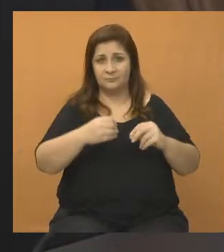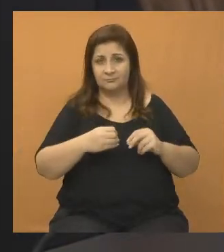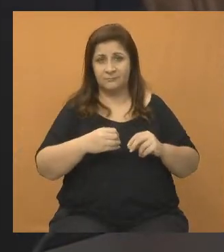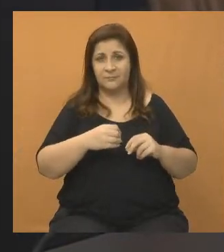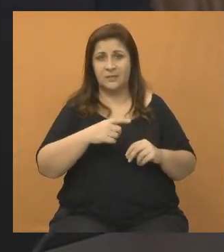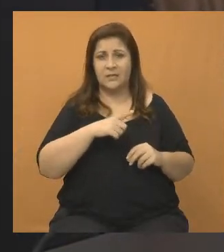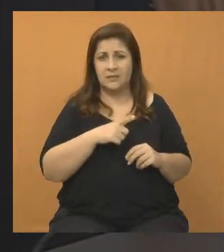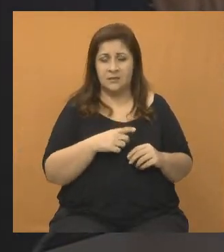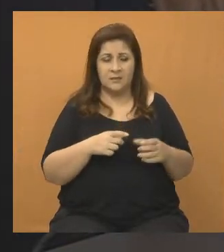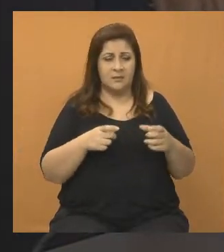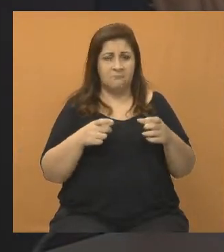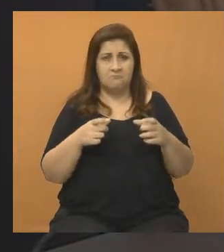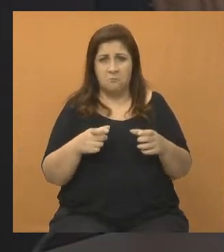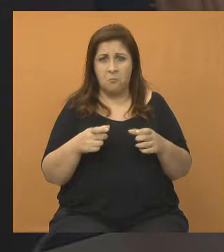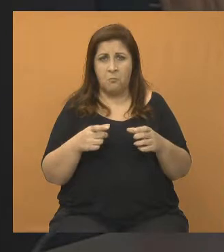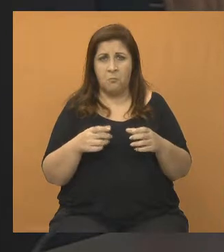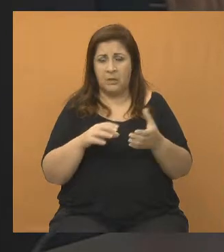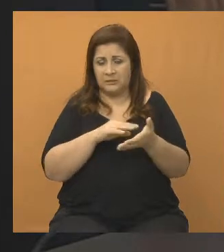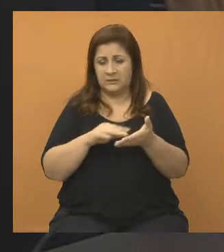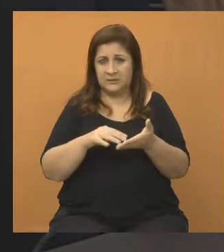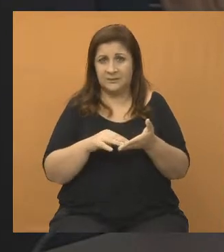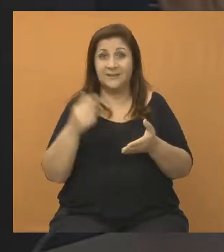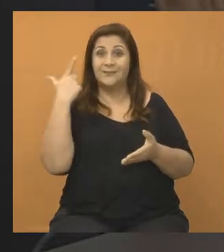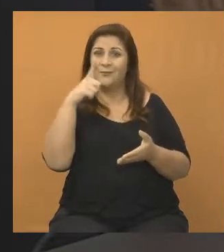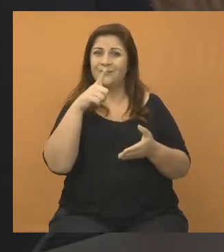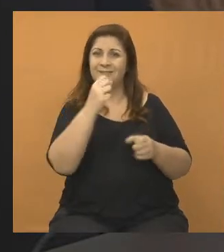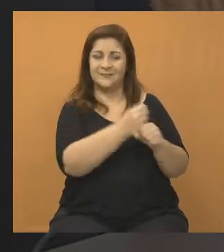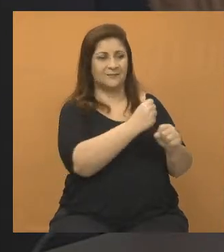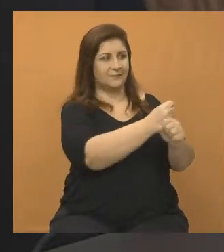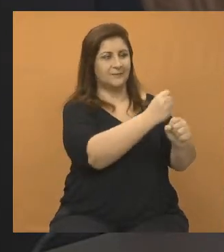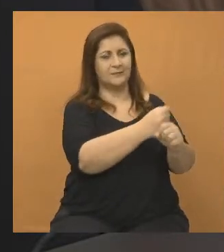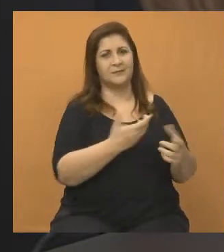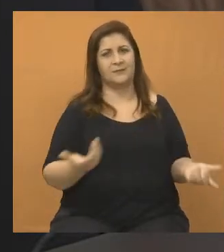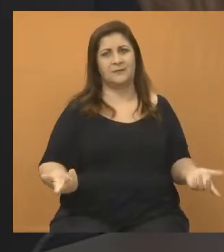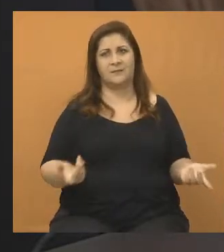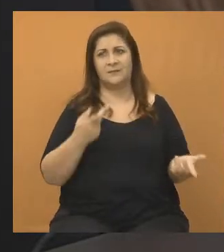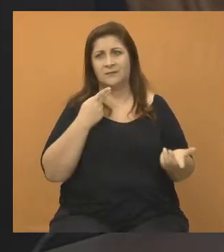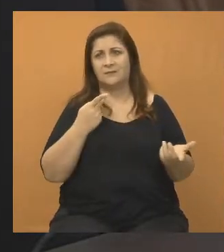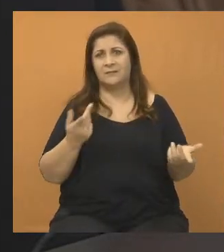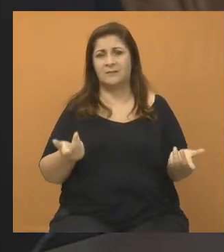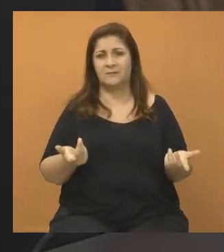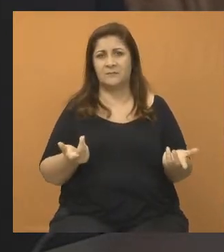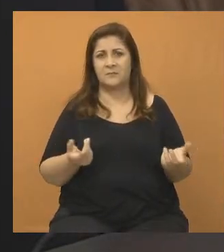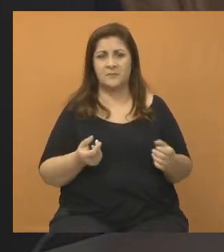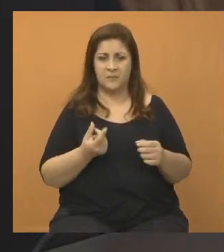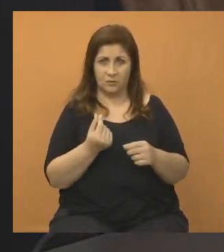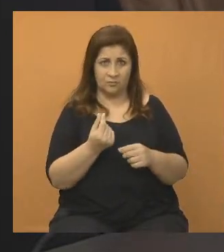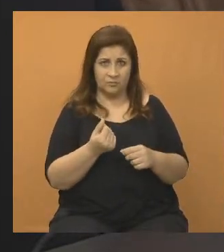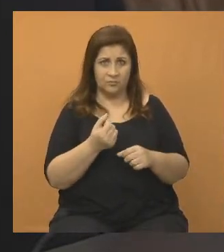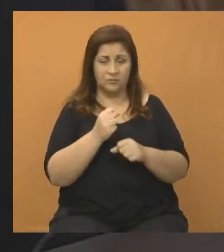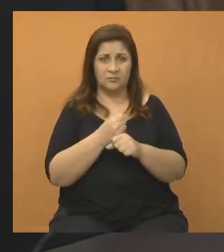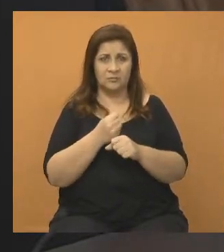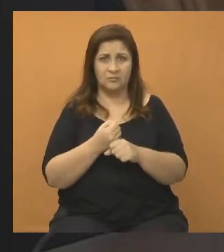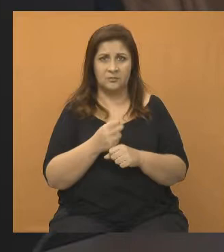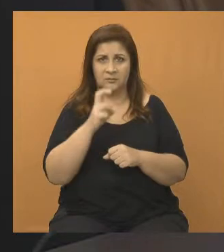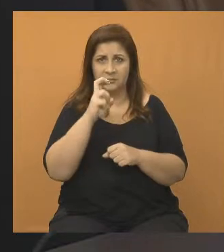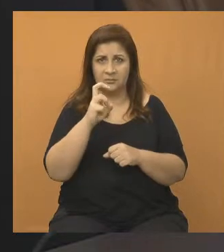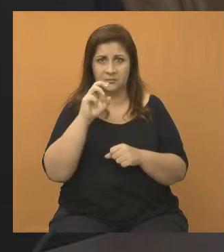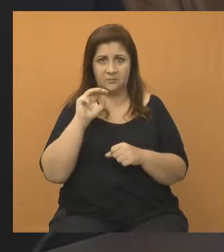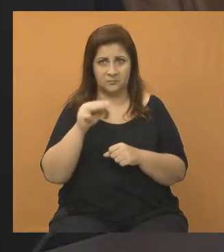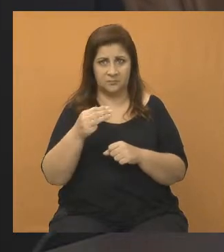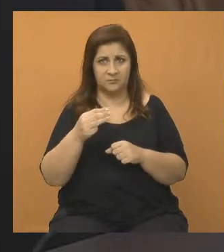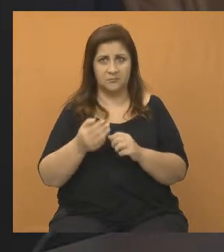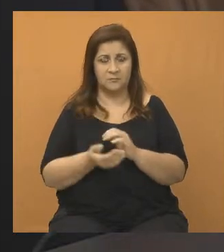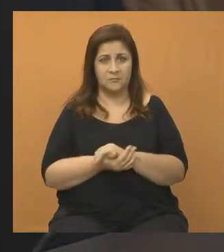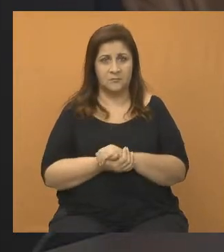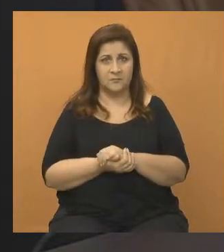um órgão municipal capaz de construir casa. Mas com esse valor, que eu estou dizendo para vocês, você pega o orçamento anual. Nós estamos falando de 5 milhões, esqueceram que tem